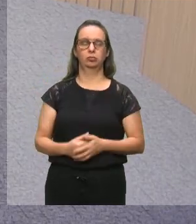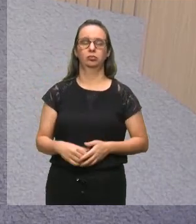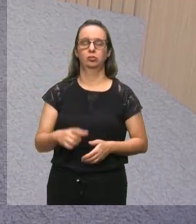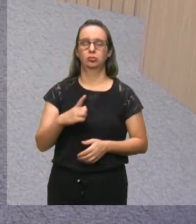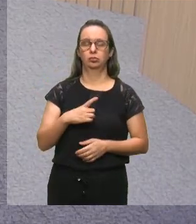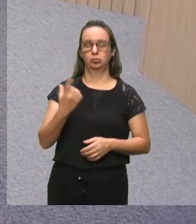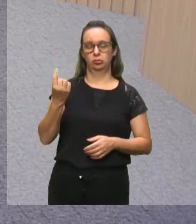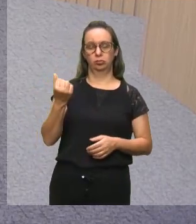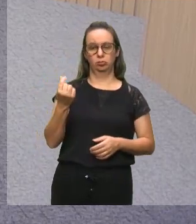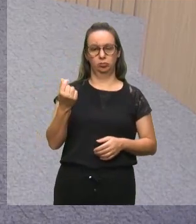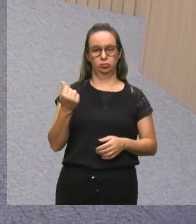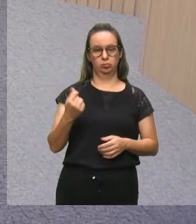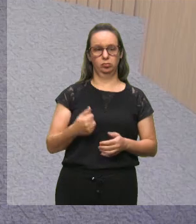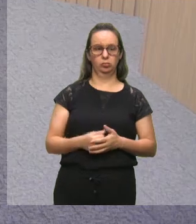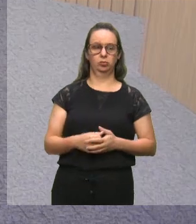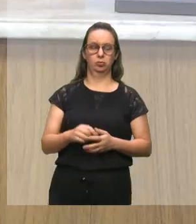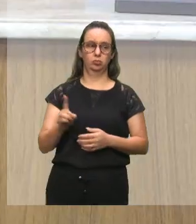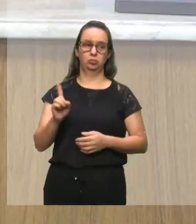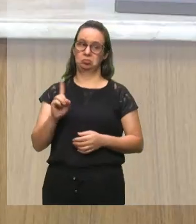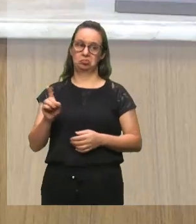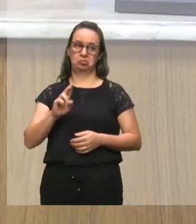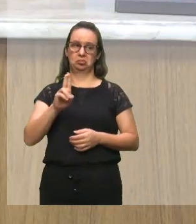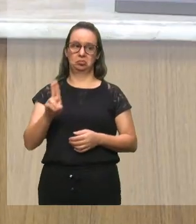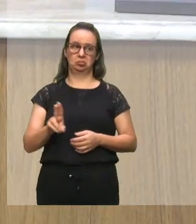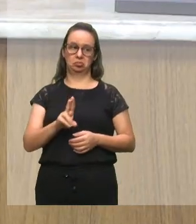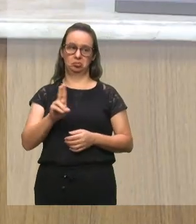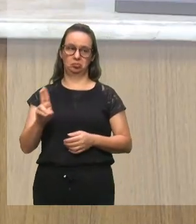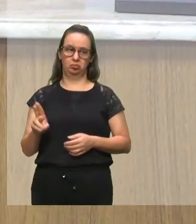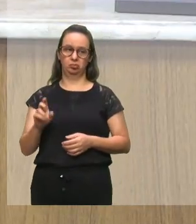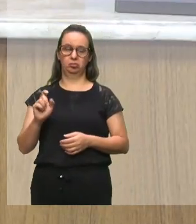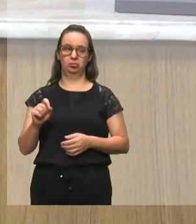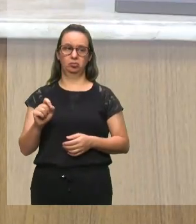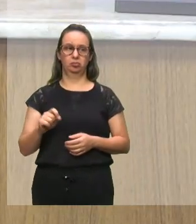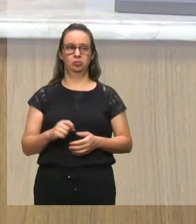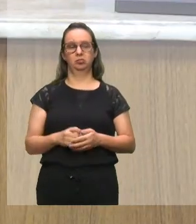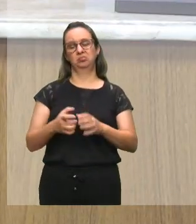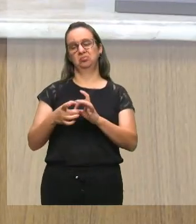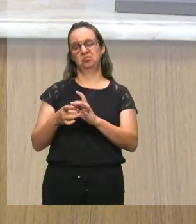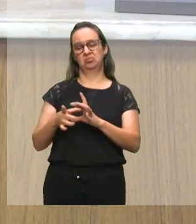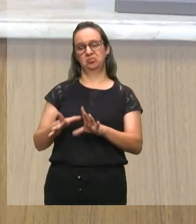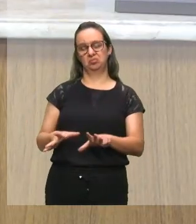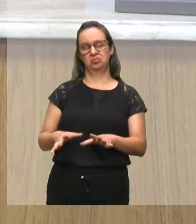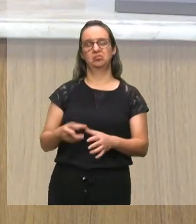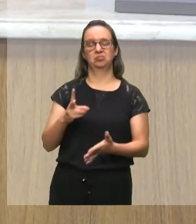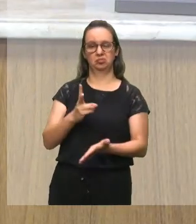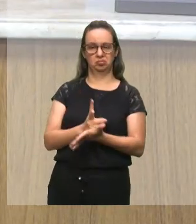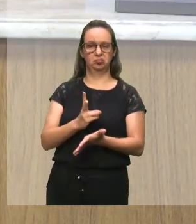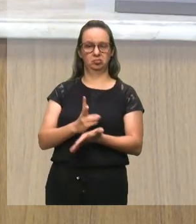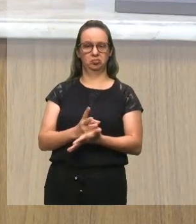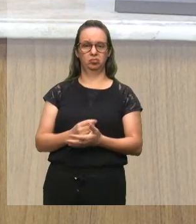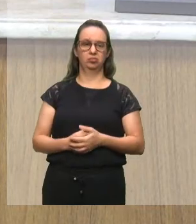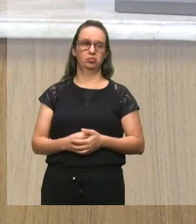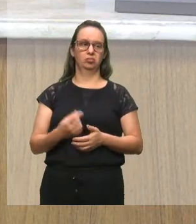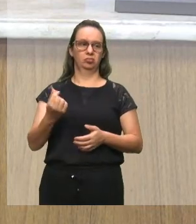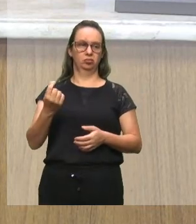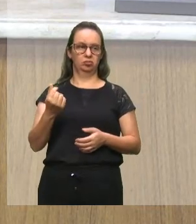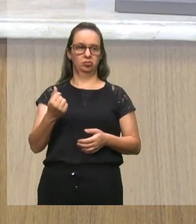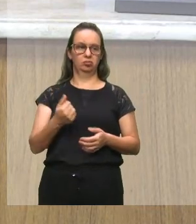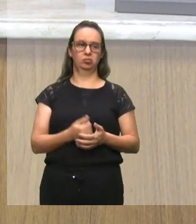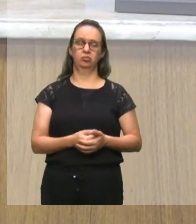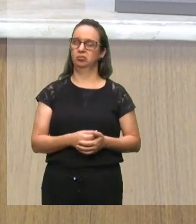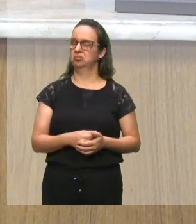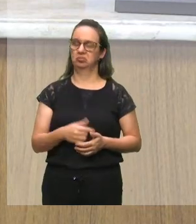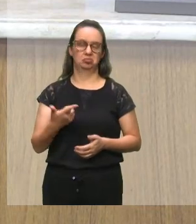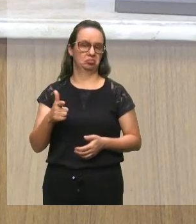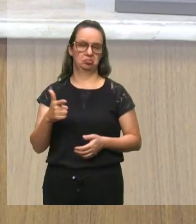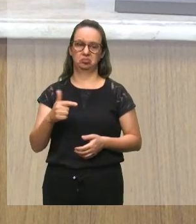dotação lá que não vai ser utilizada. A gente acredita que, se deixasse essa mesma dotação no conselho, não seria